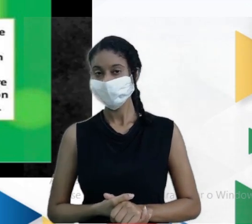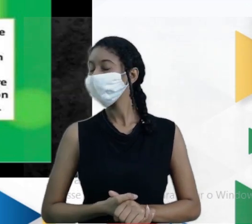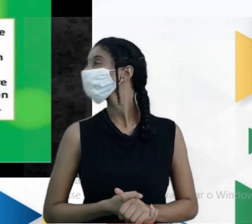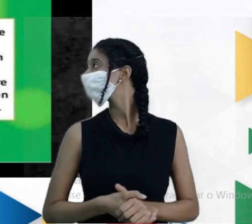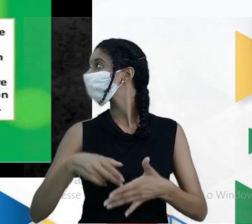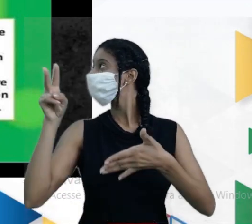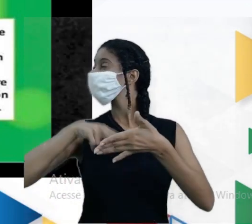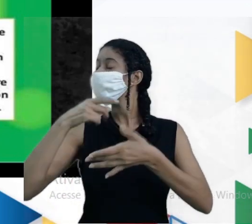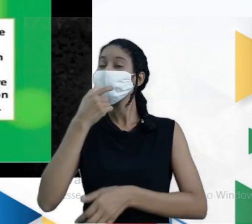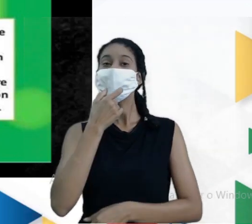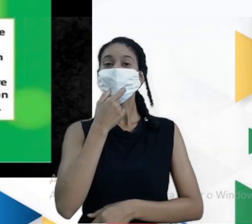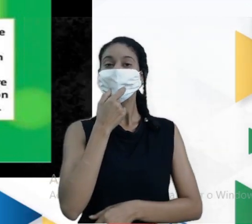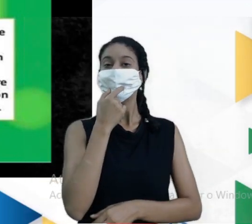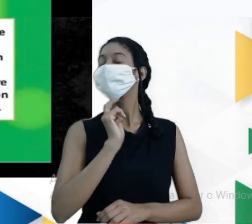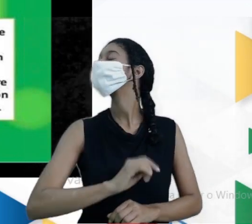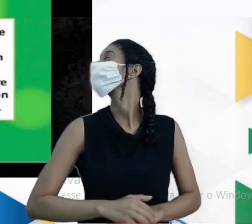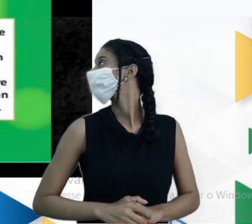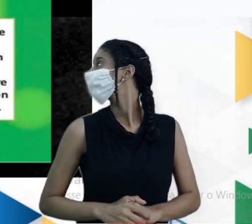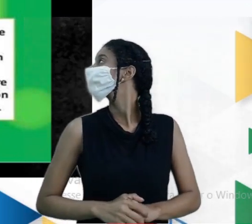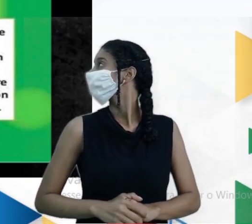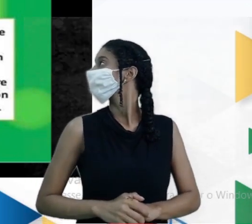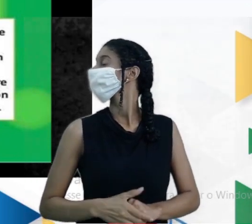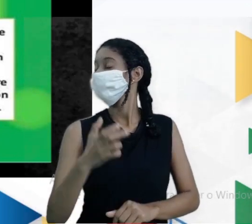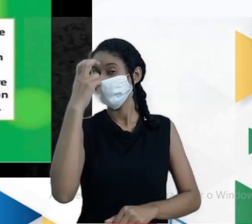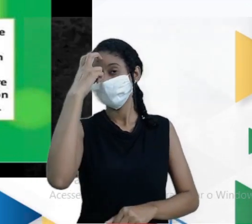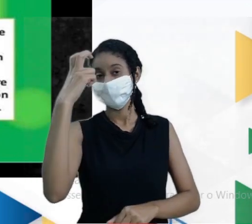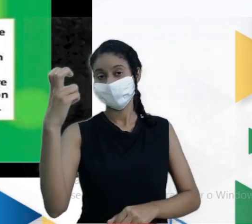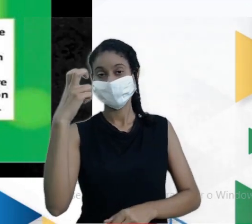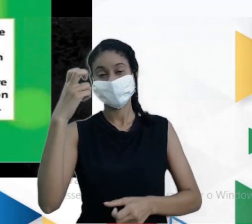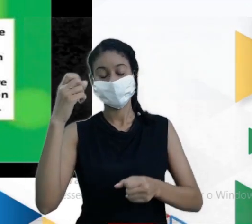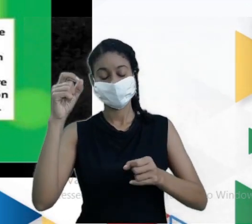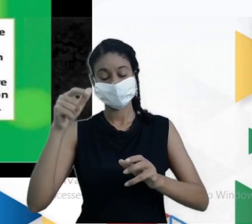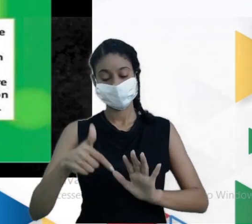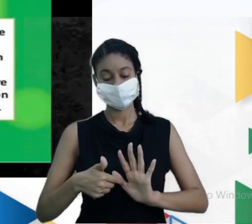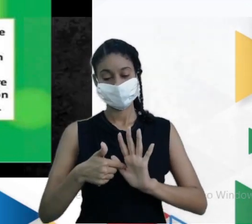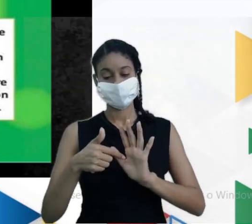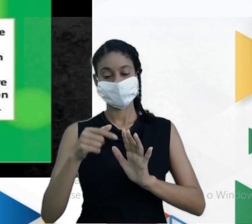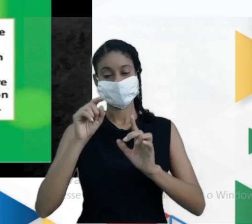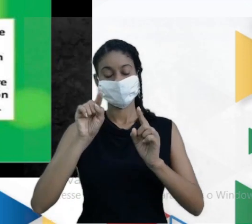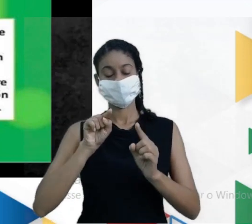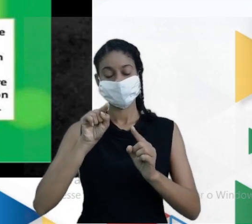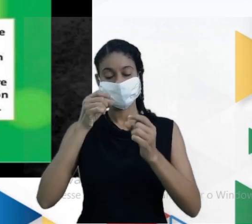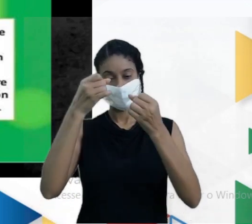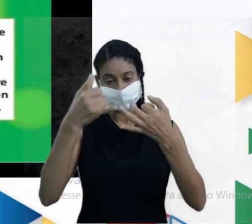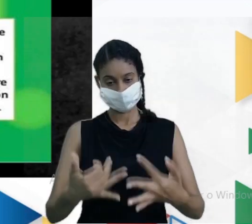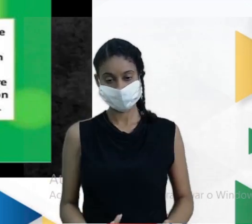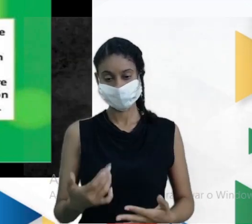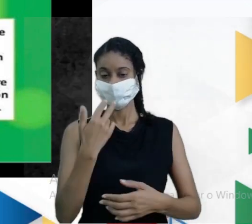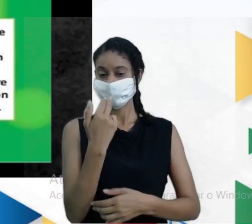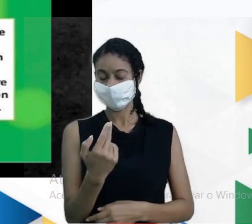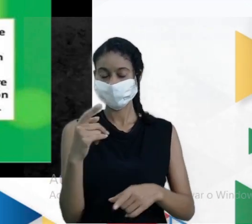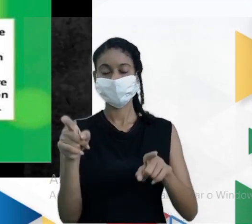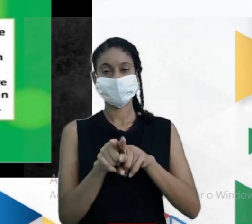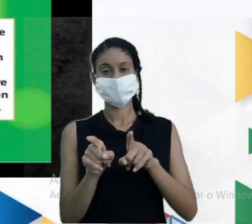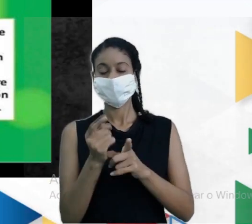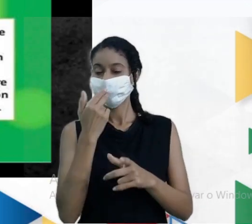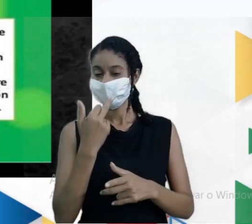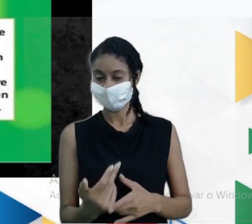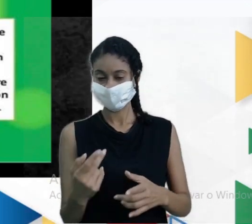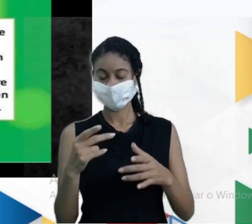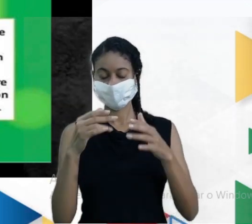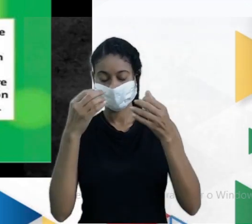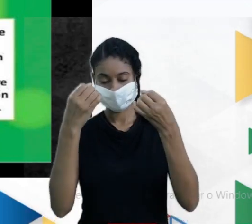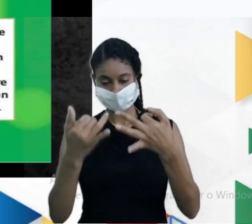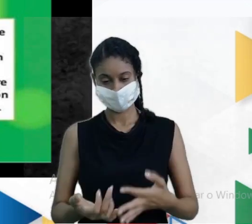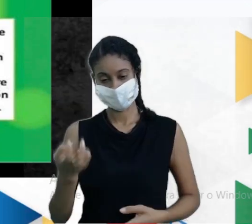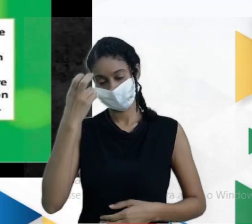language and the language shapes culture. A cultura define a língua e a língua define a cultura. Se a gente pensar,